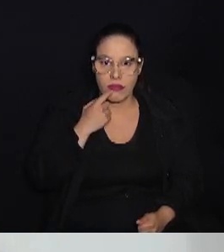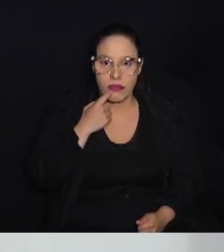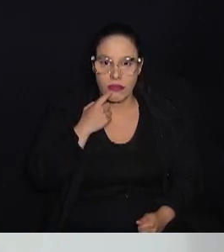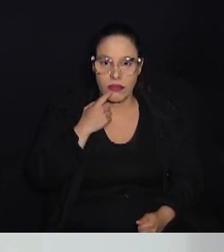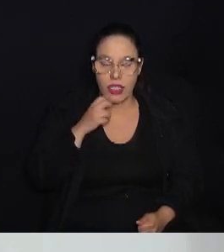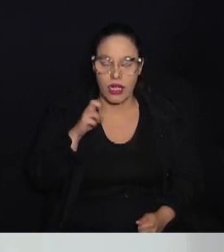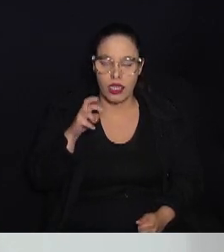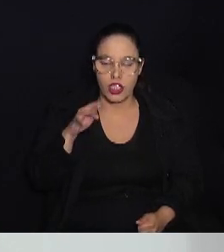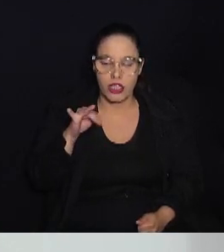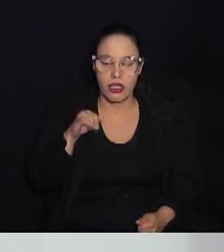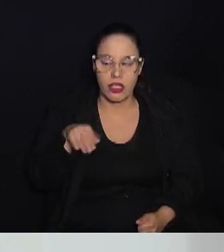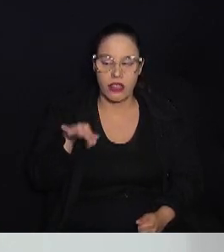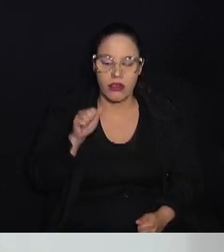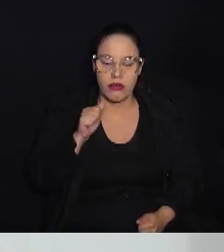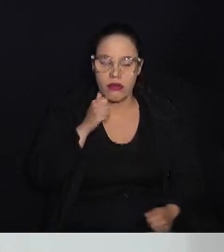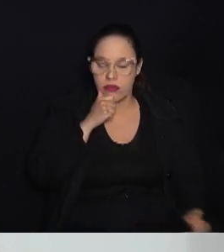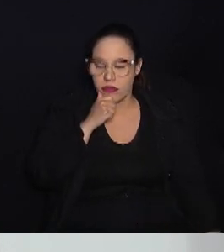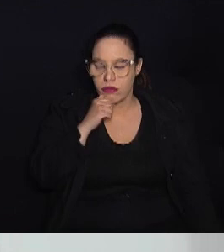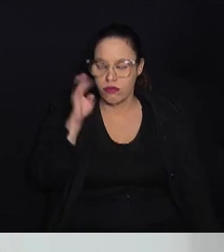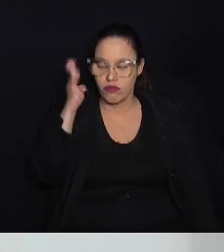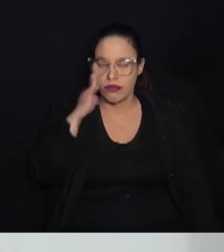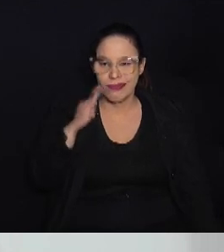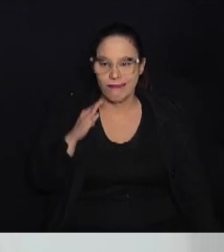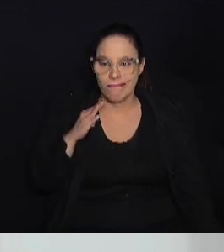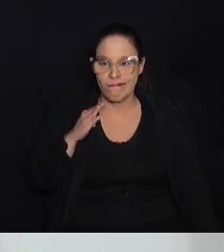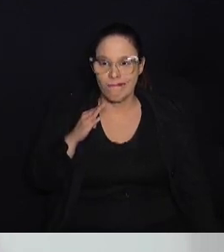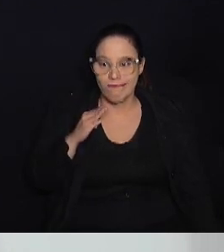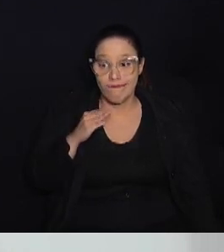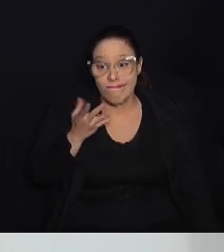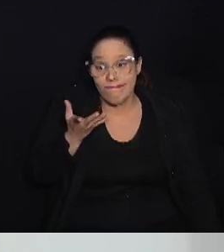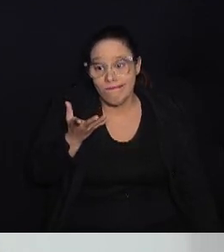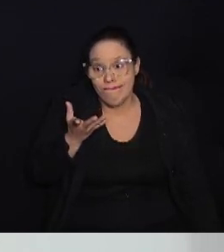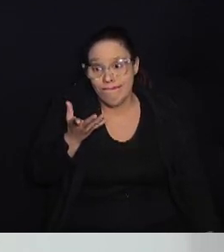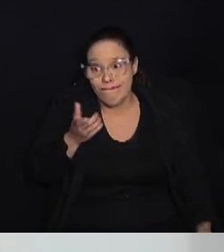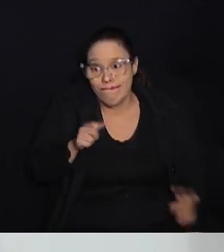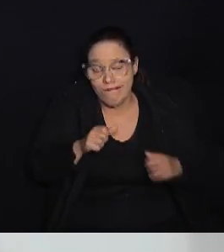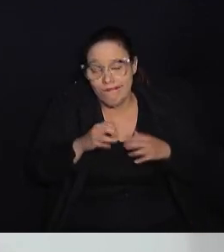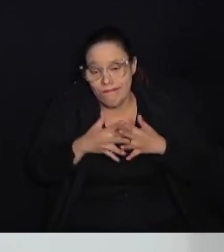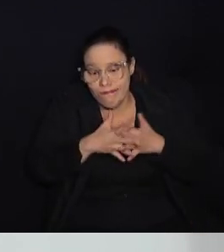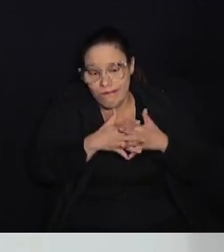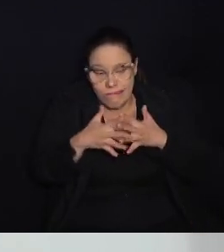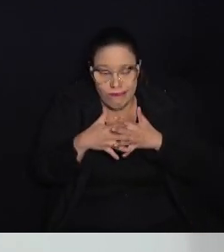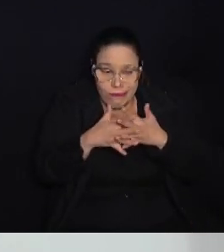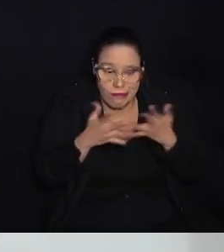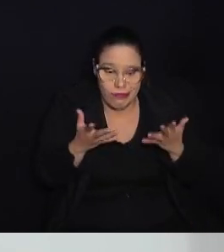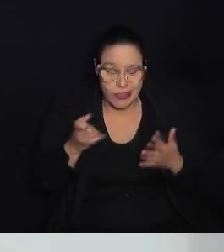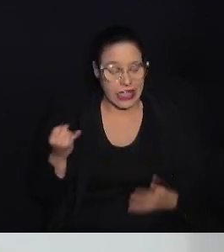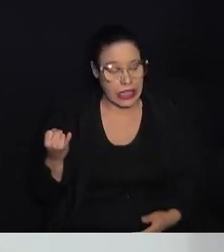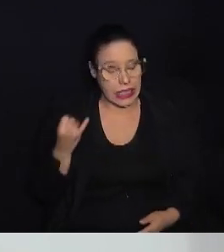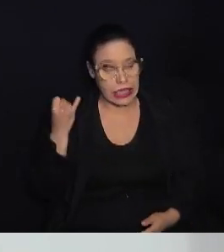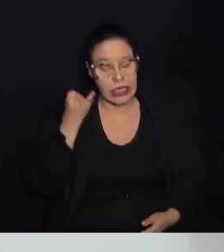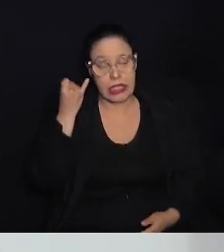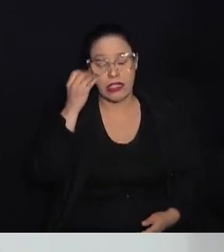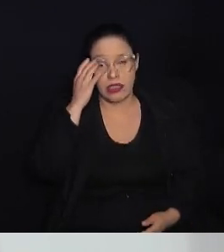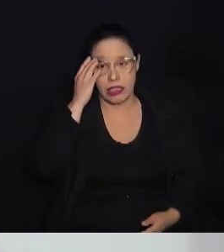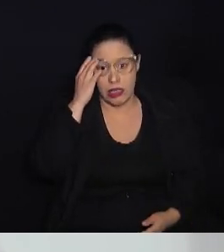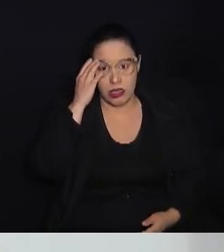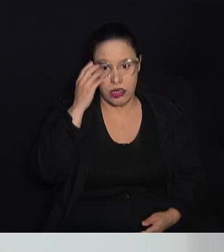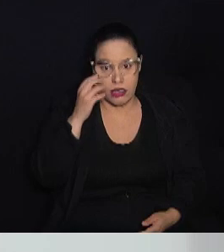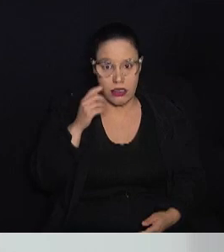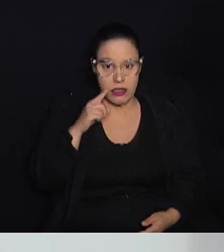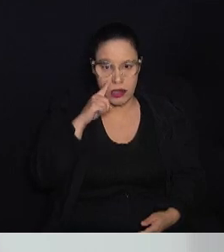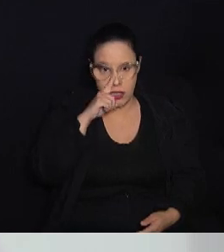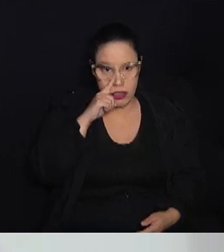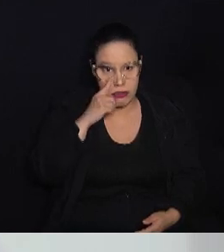a etnia, porque a nossa etnia, na verdade, no Brasil é miscigenada, então todo mundo tem uma miscigenação importante, aí ficava como